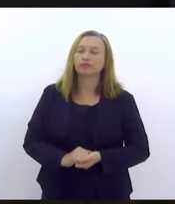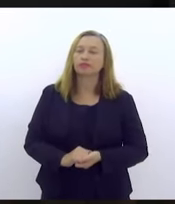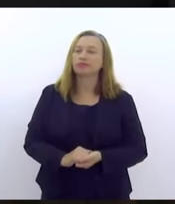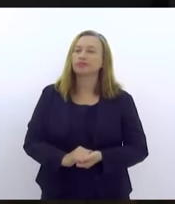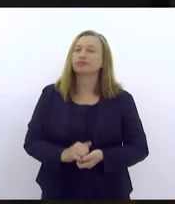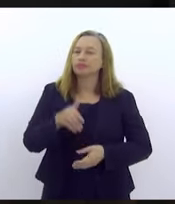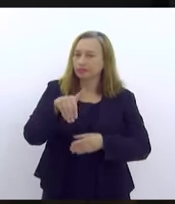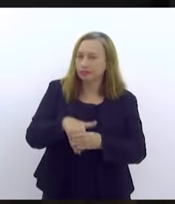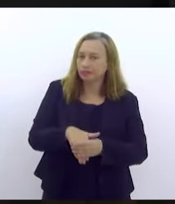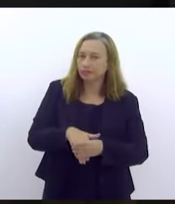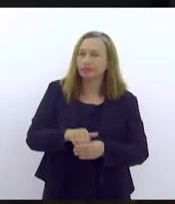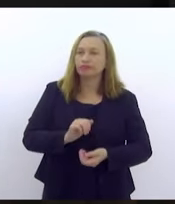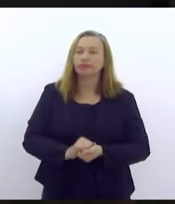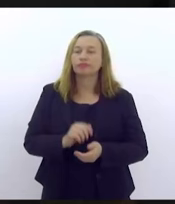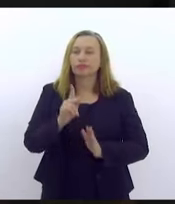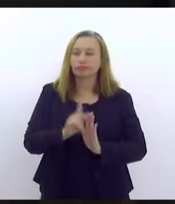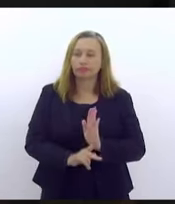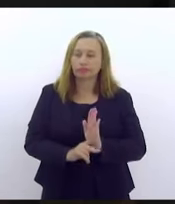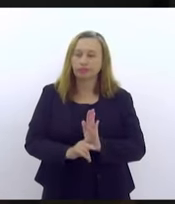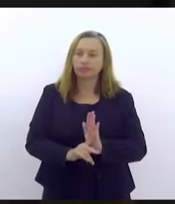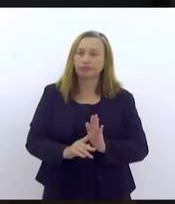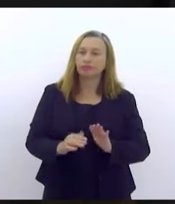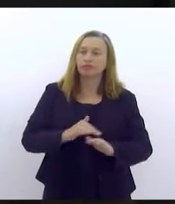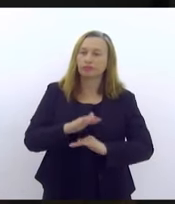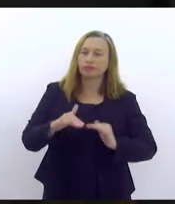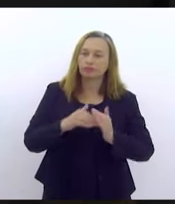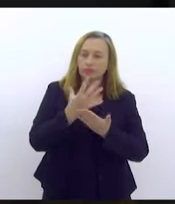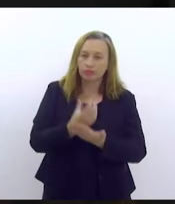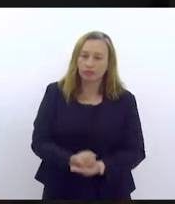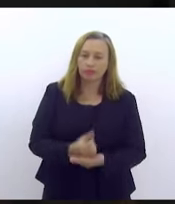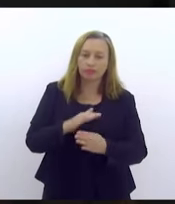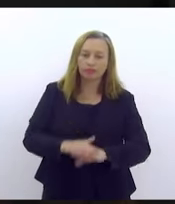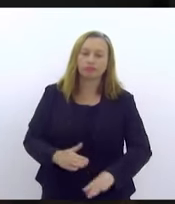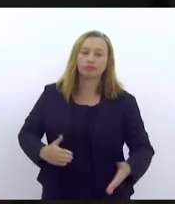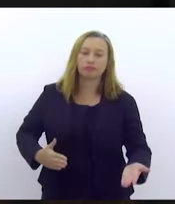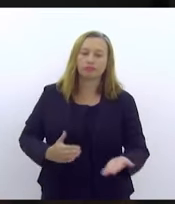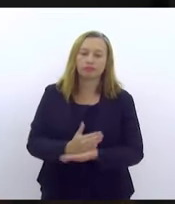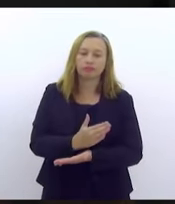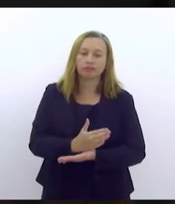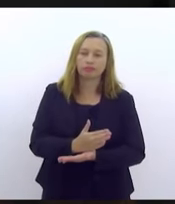Aprovado. Em votação, o projeto assim emendado. Os senhores que aprovam, permaneçam como estão.